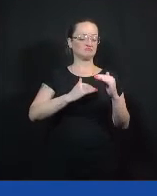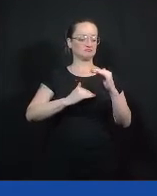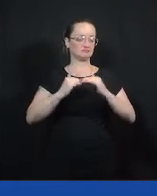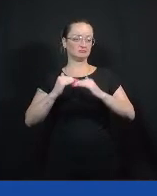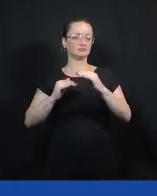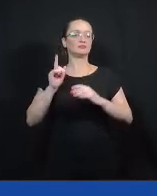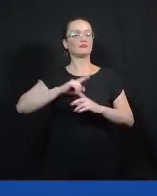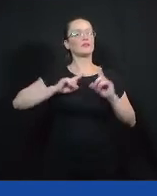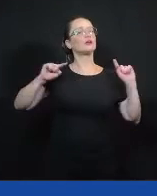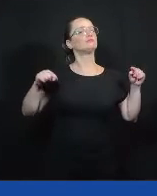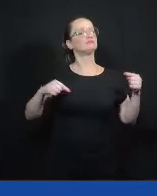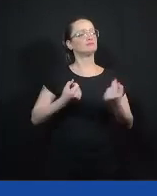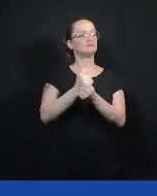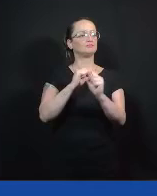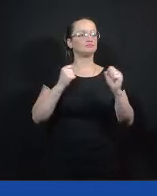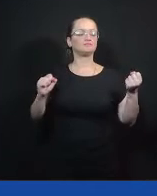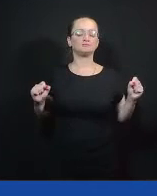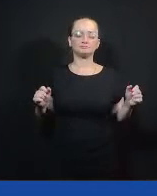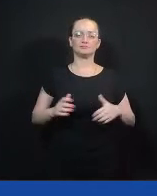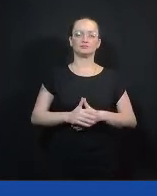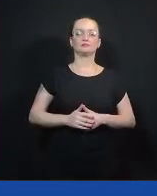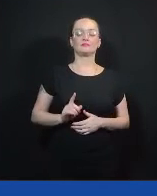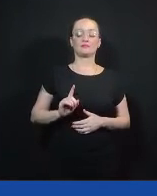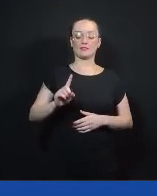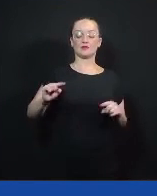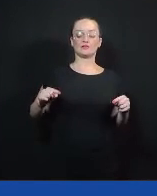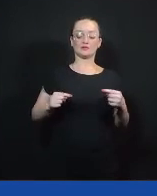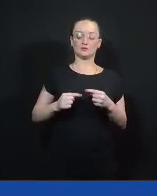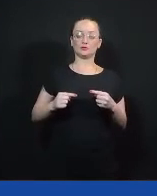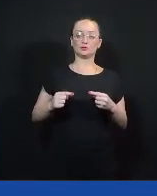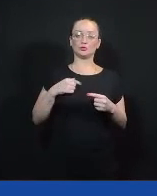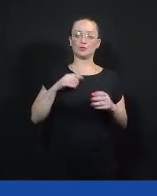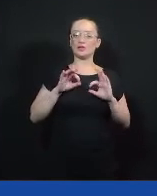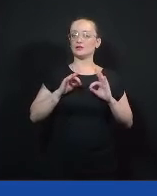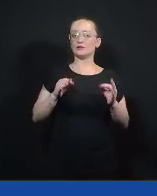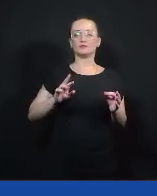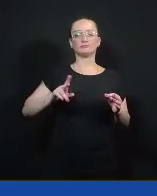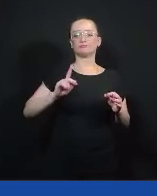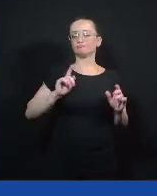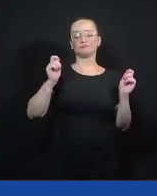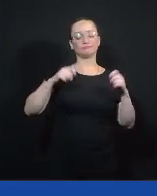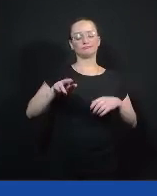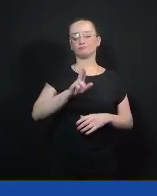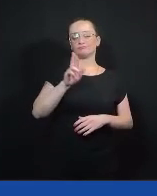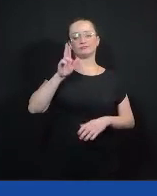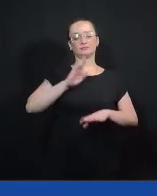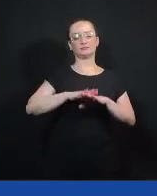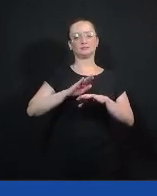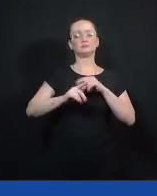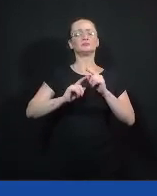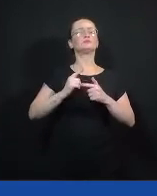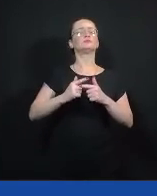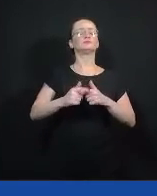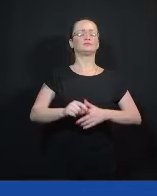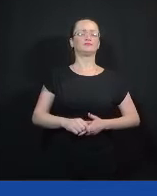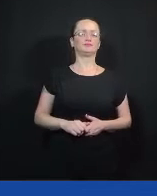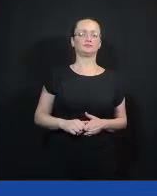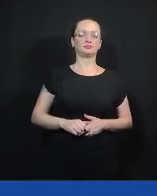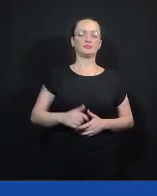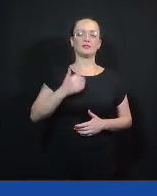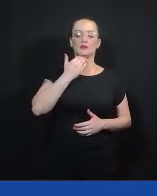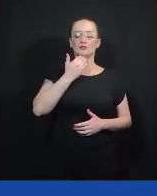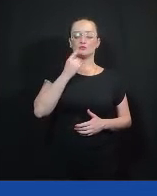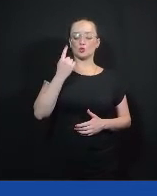heterogênea? É um desafio enorme e muito desse desafio simplesmente não é possível de ser cumprido no seguinte sentido.